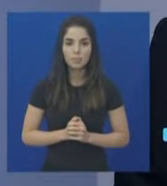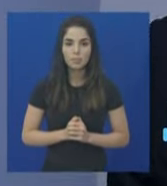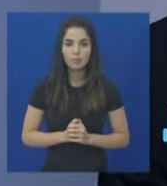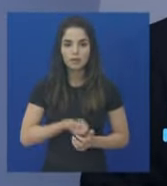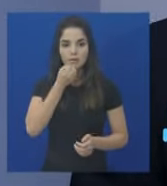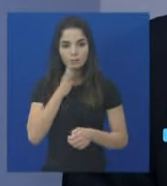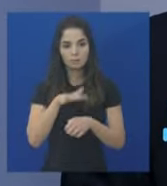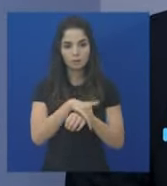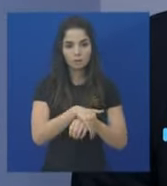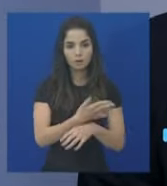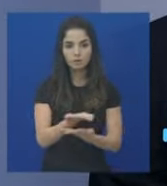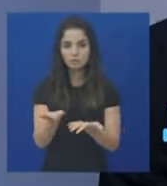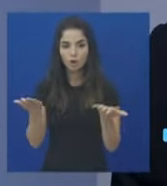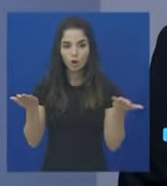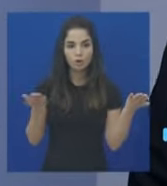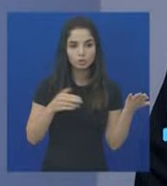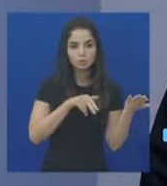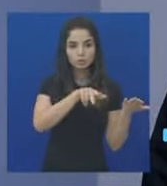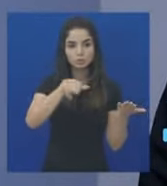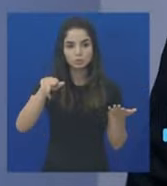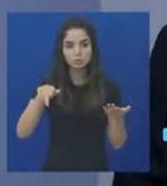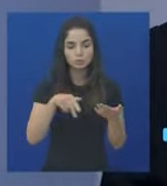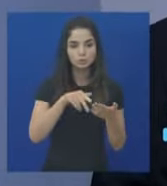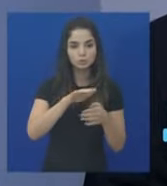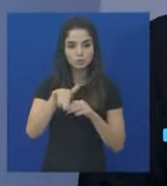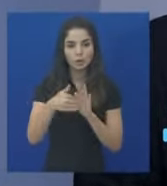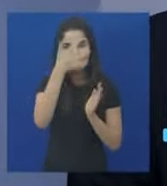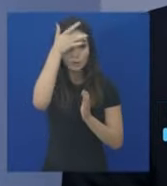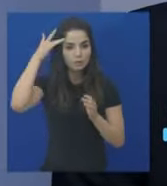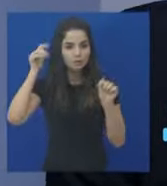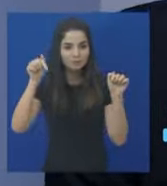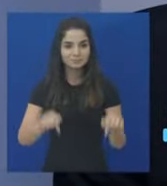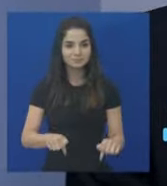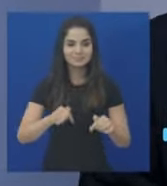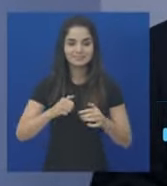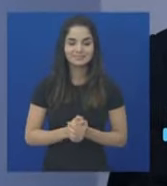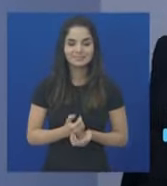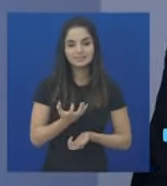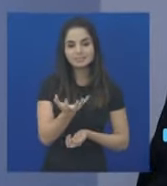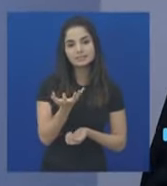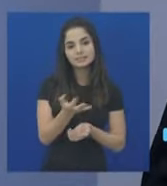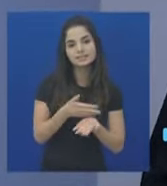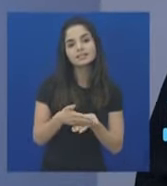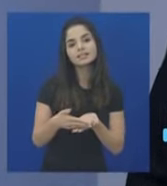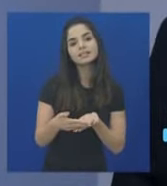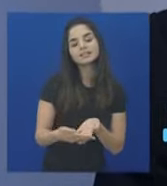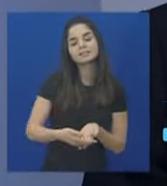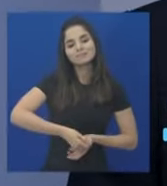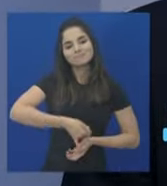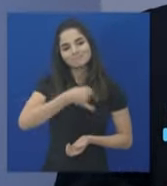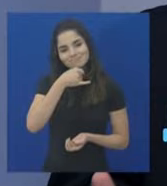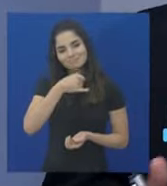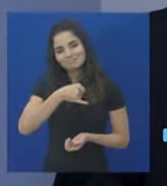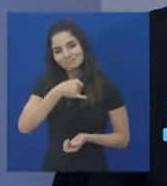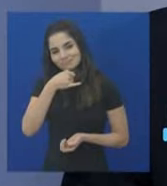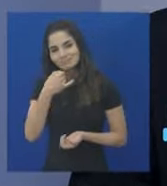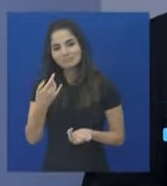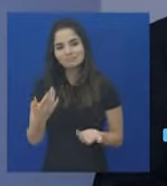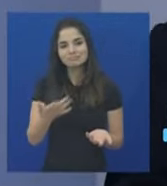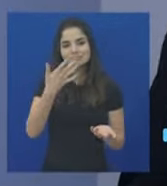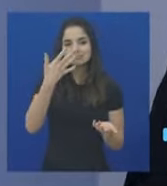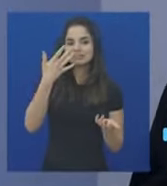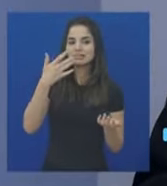Boa noite, Rildo. Boa noite, telespectadores. Boa noite, candidatos. Quero iniciar lamentando aqui a ausência, por